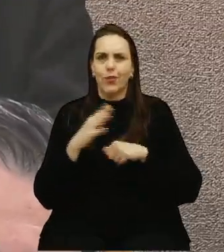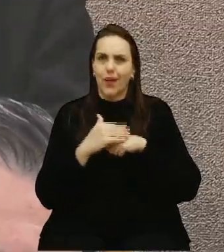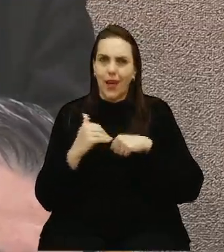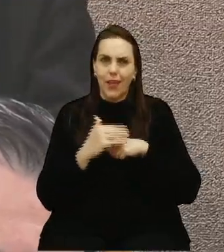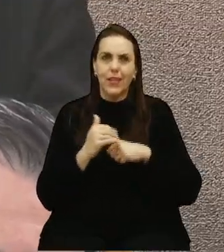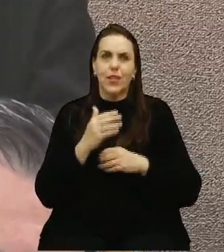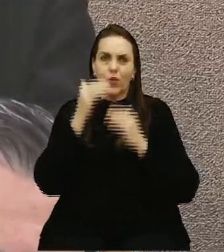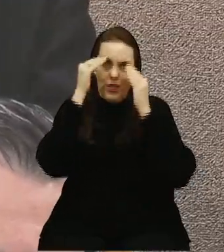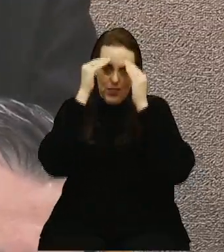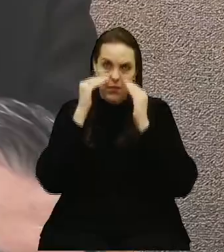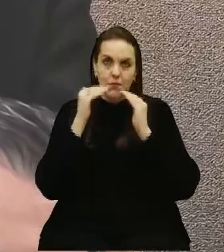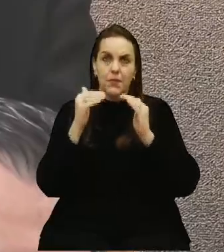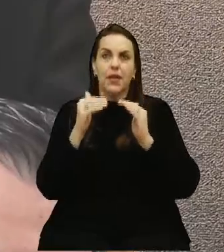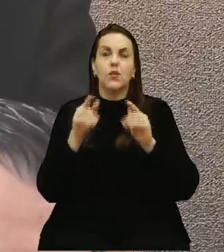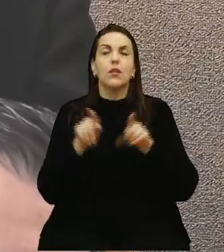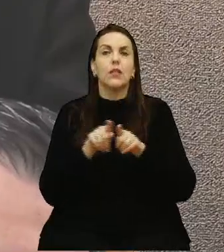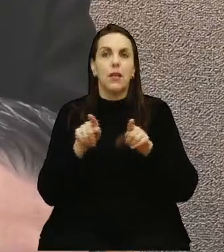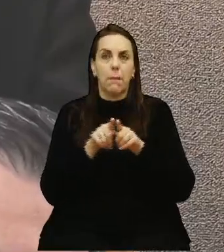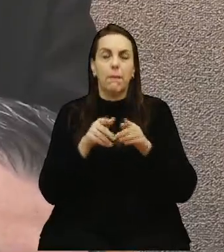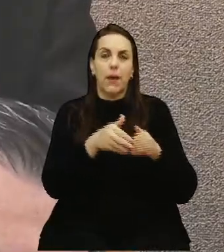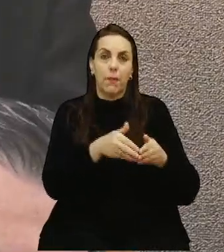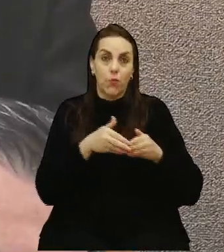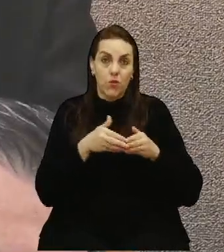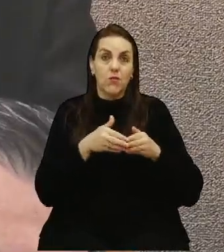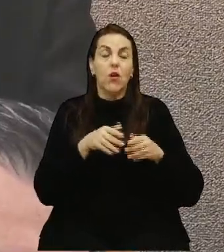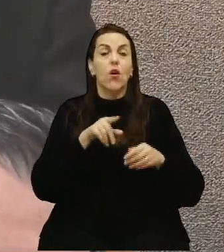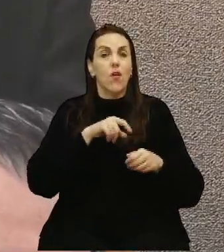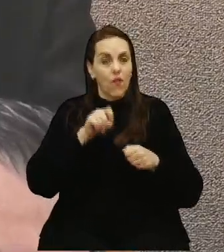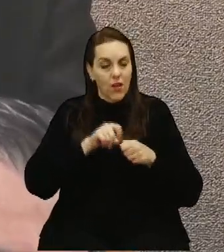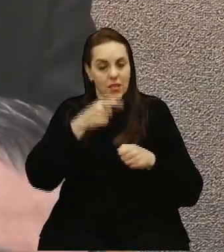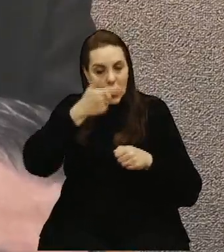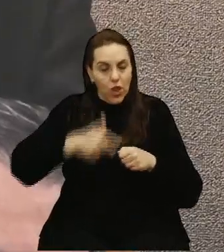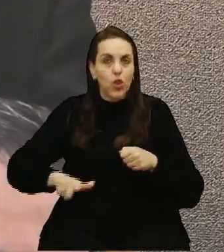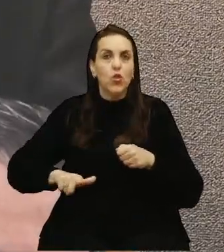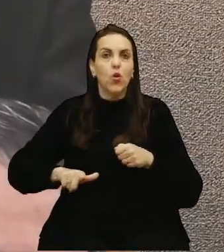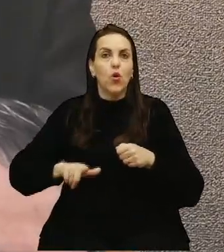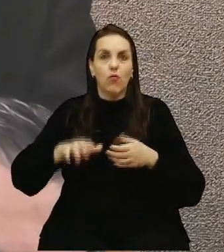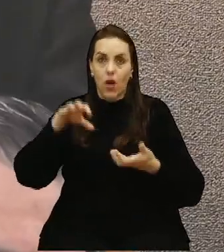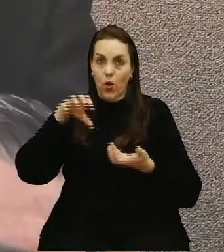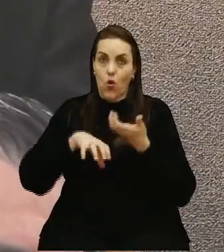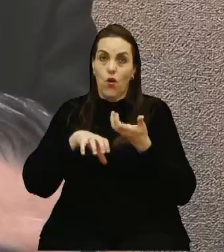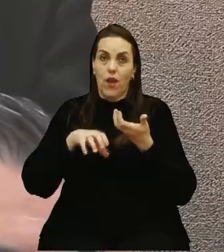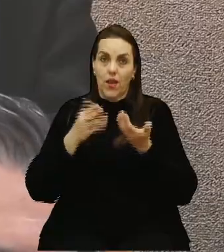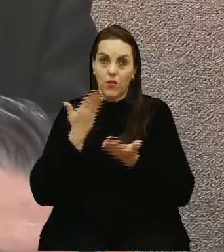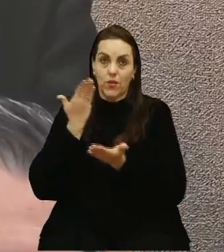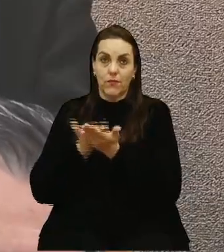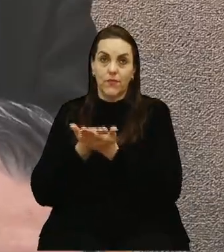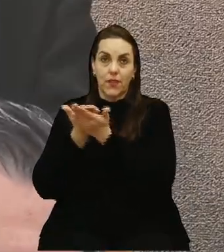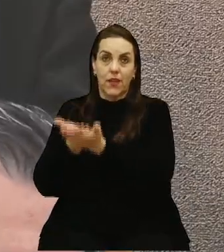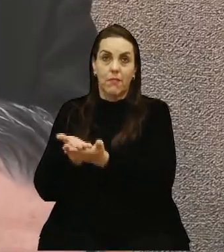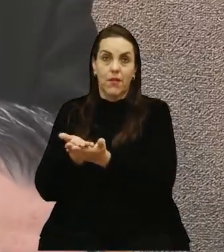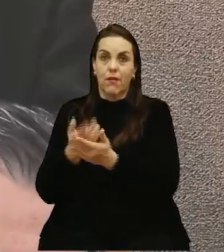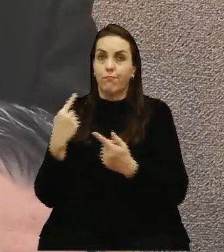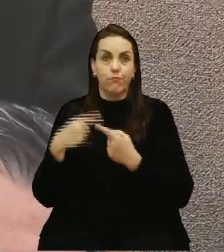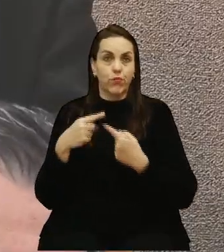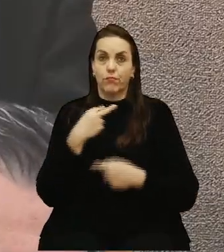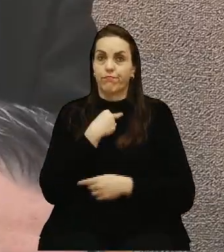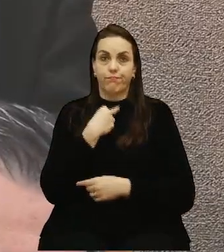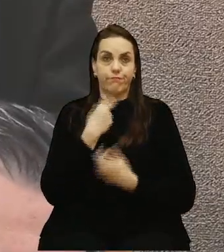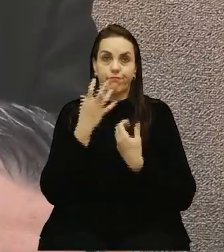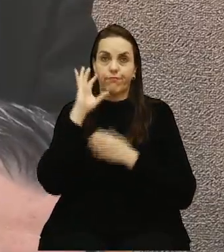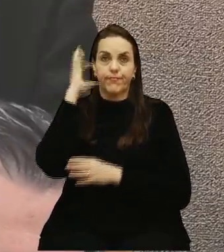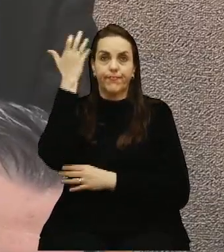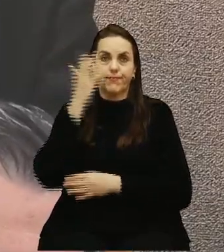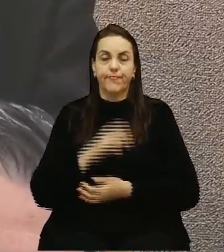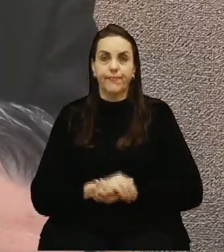fazer também essa própria moção, talvez nós refazermos e encaminhar para o Congresso Nacional. Porque isso não pode acontecer. Sabe, é uma